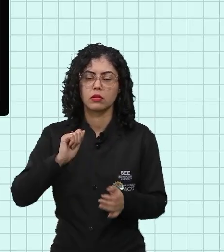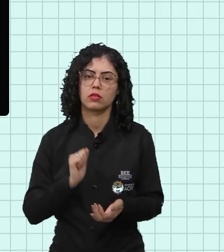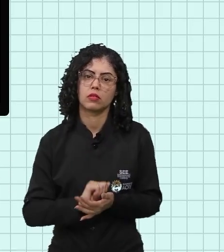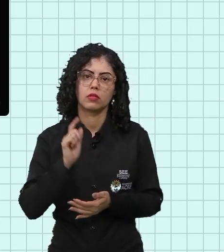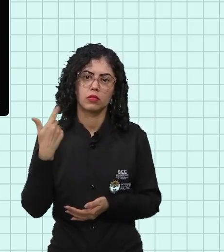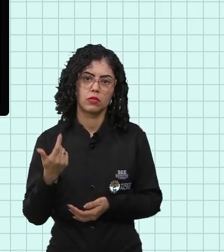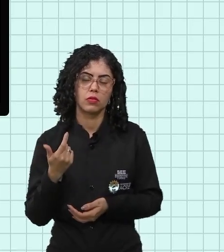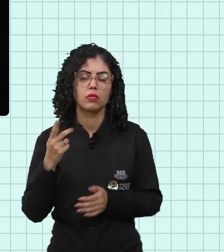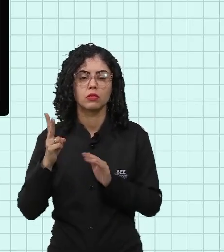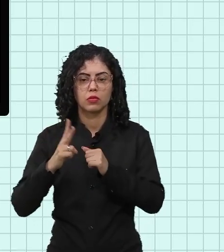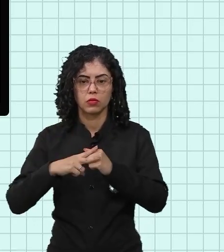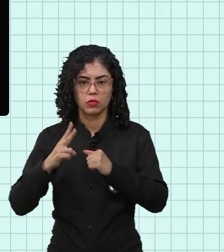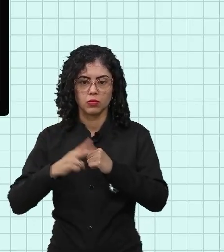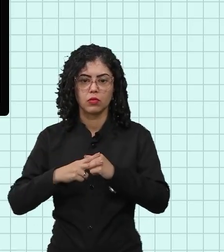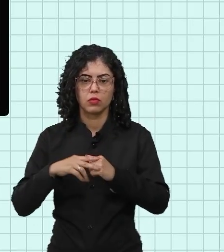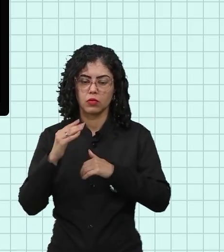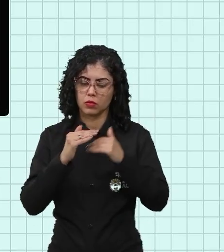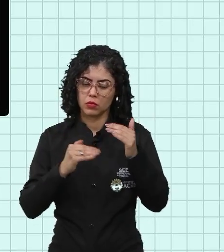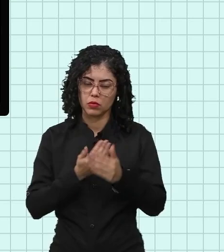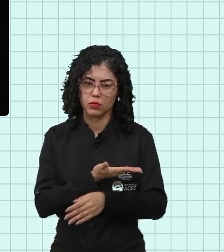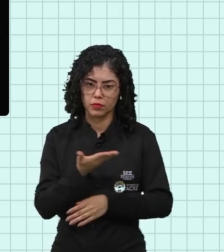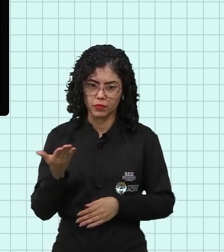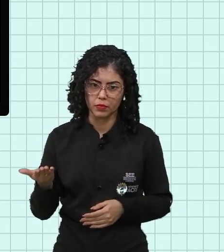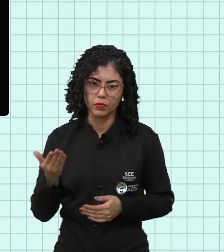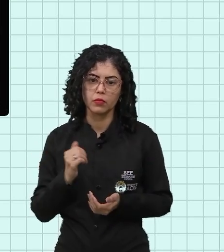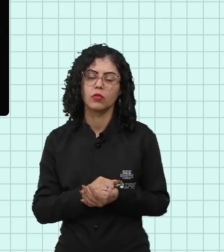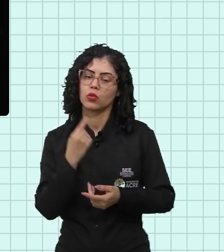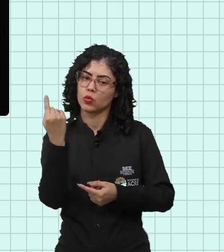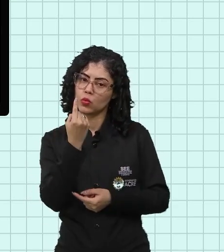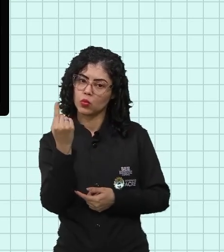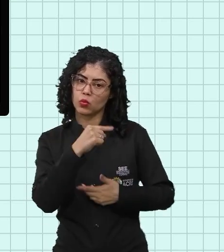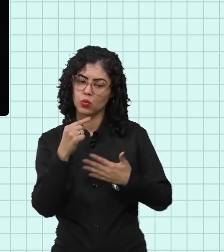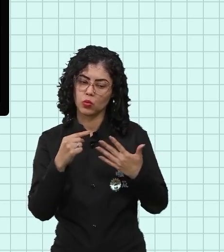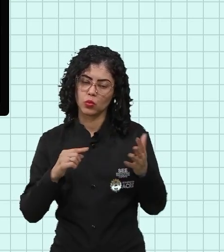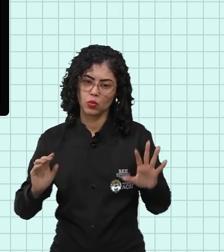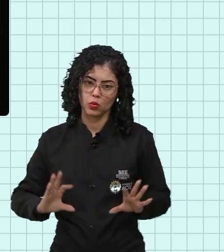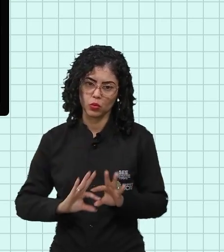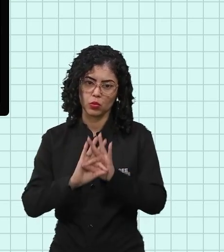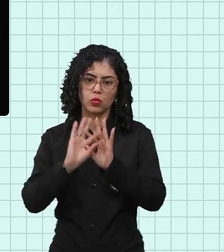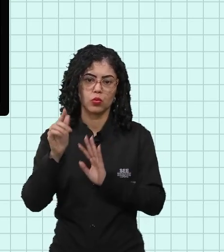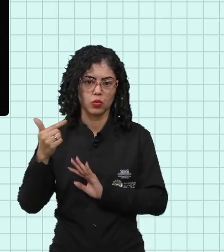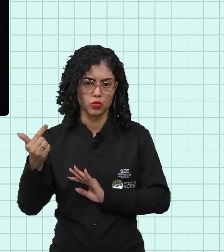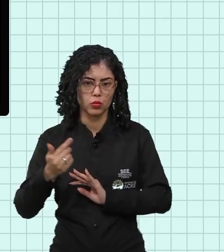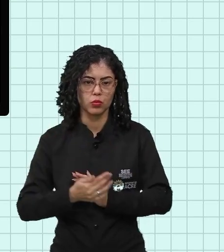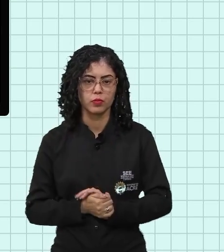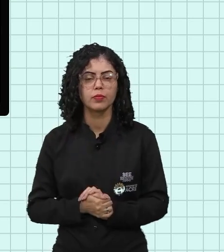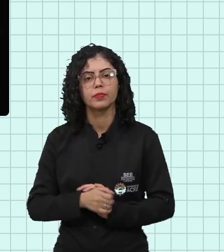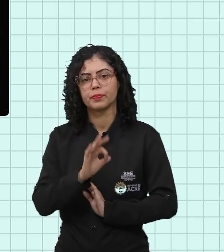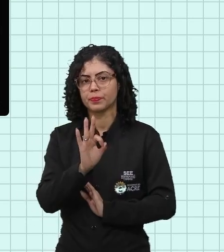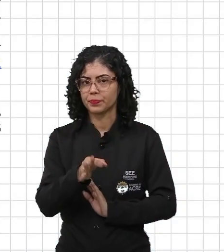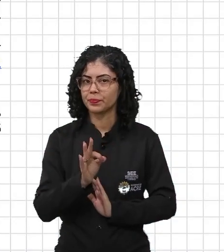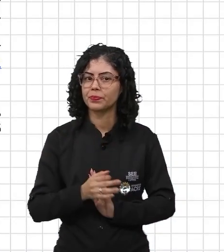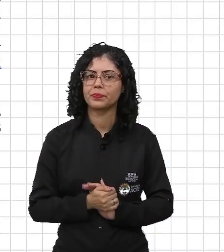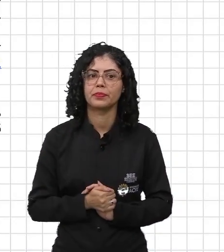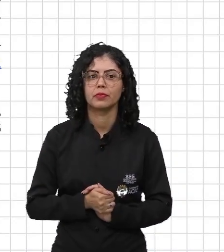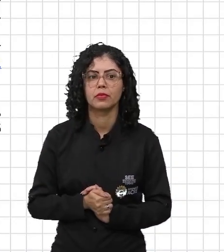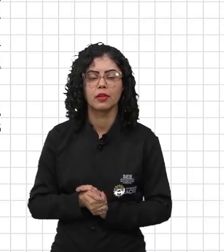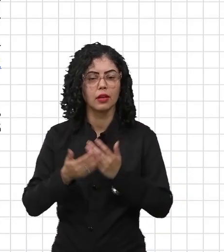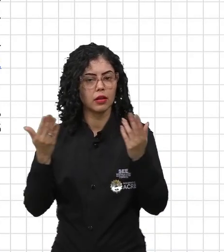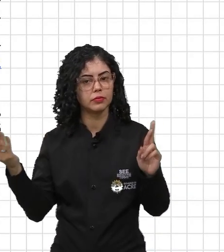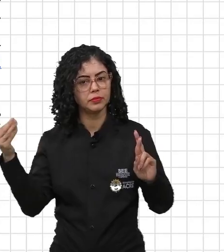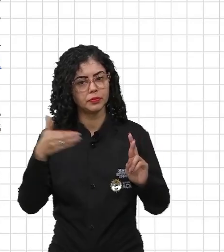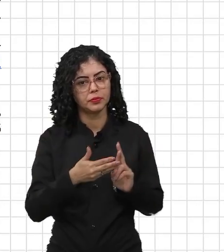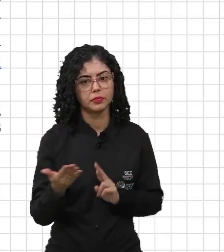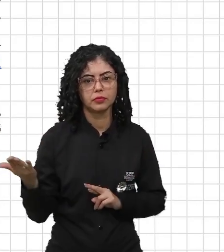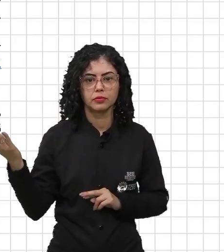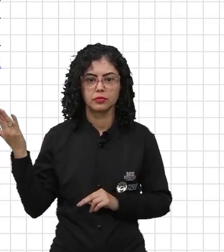com os verbos que torna tudo isso, ou seja, um elemento vai se ligando ao outro, certo? Então aqui estão